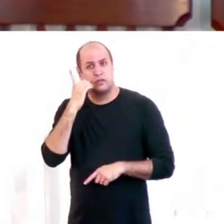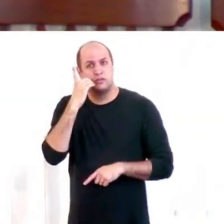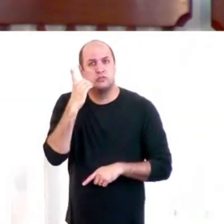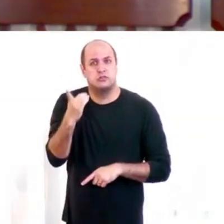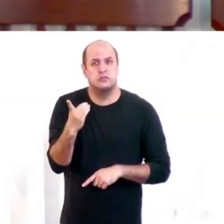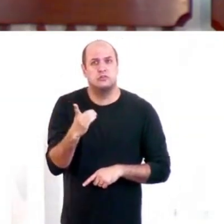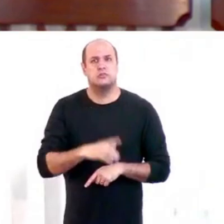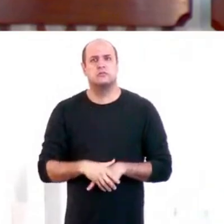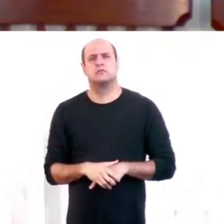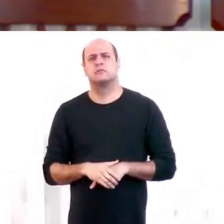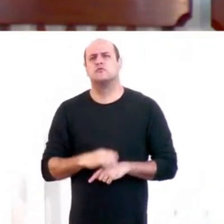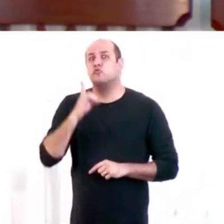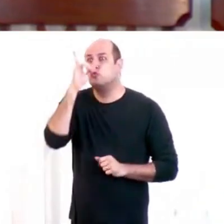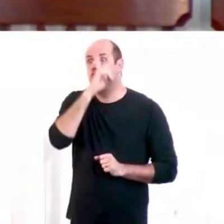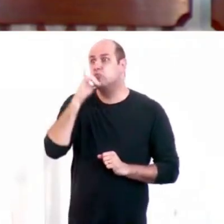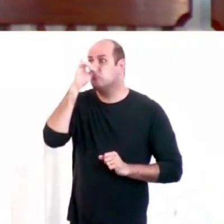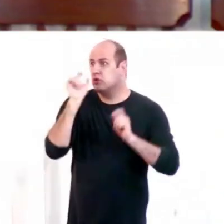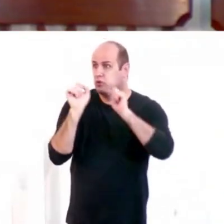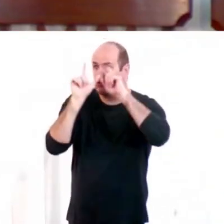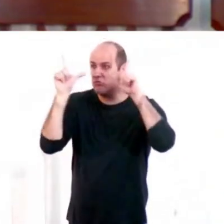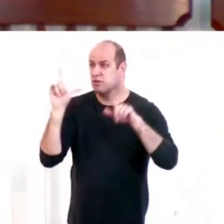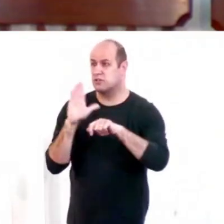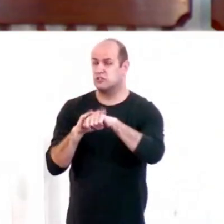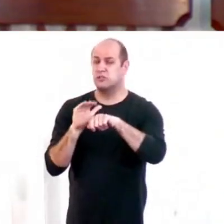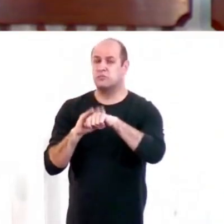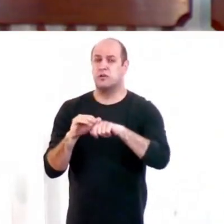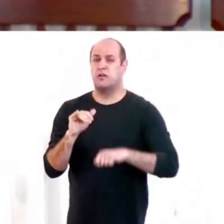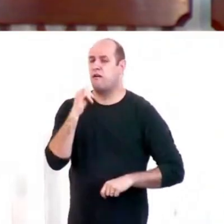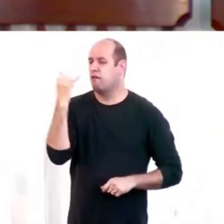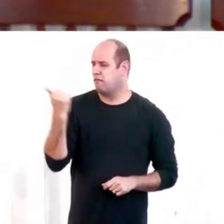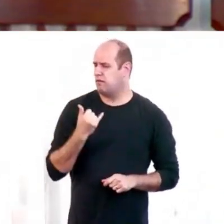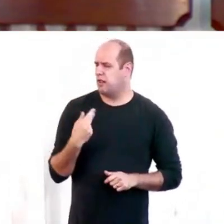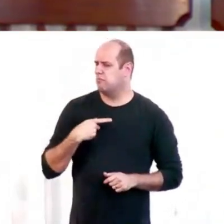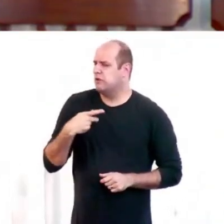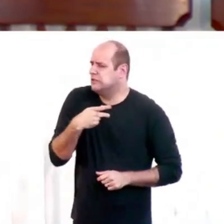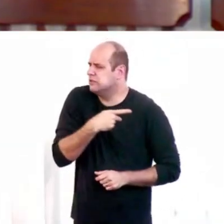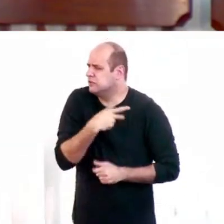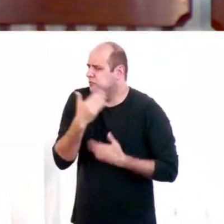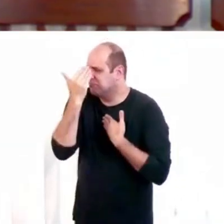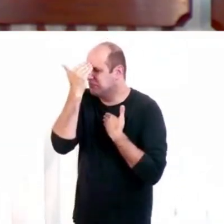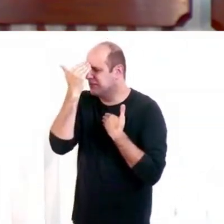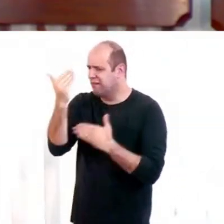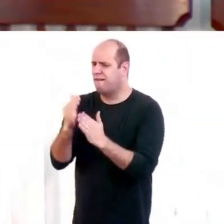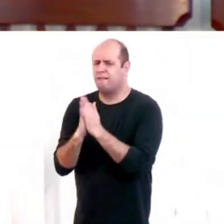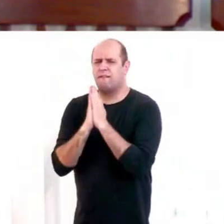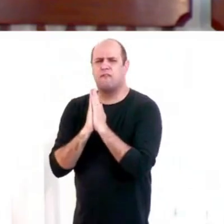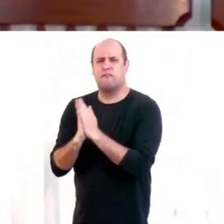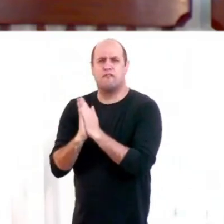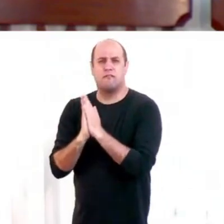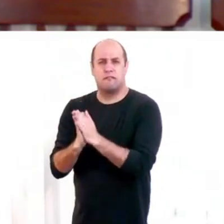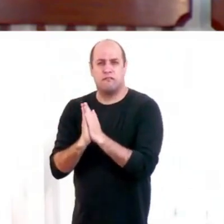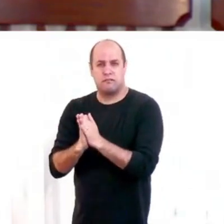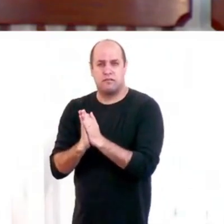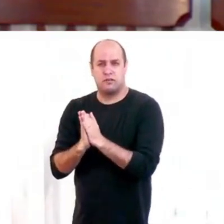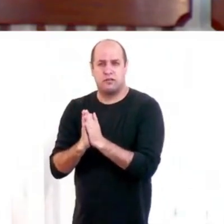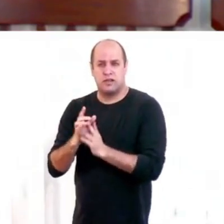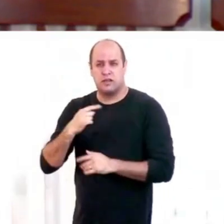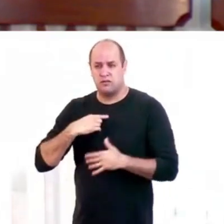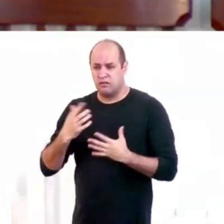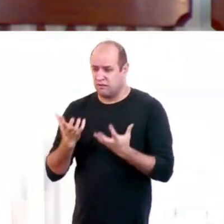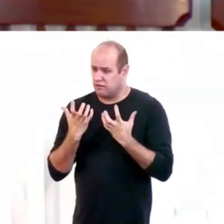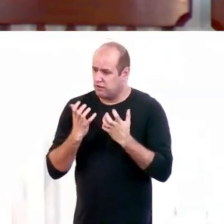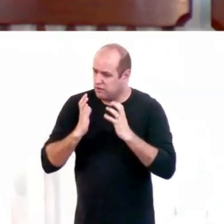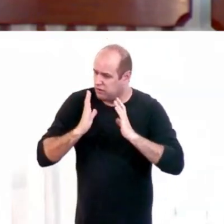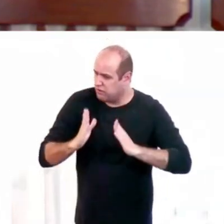chama num domingo pela manhã e diz: pastor, obrigado por todo o tempo que você me acompanhou, mas eu quero imediatamente